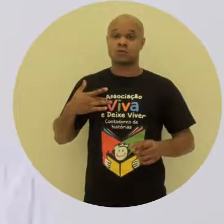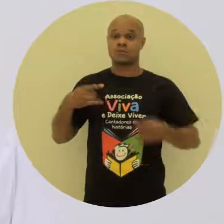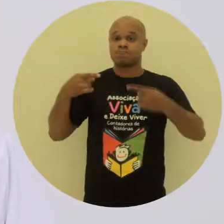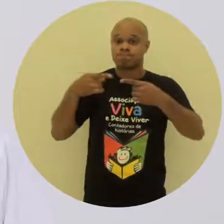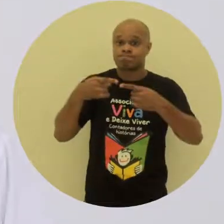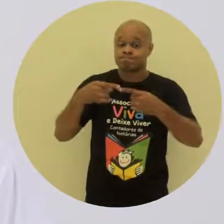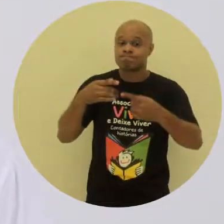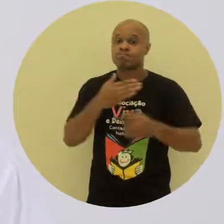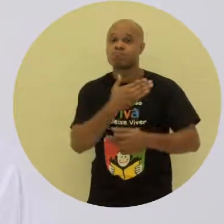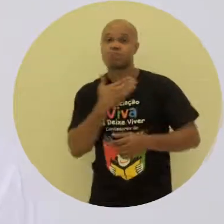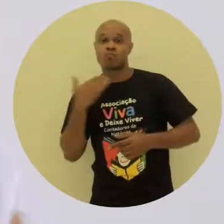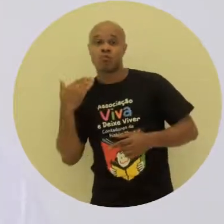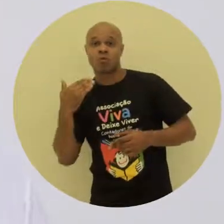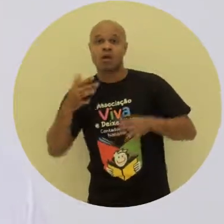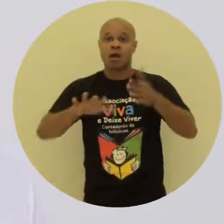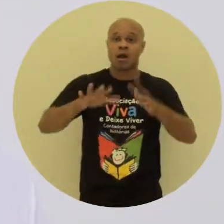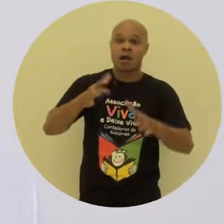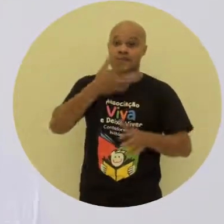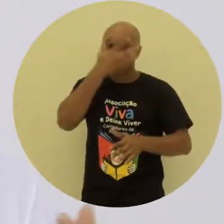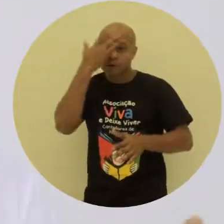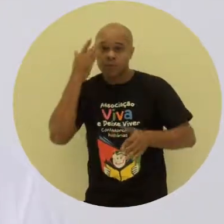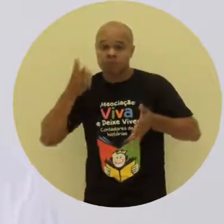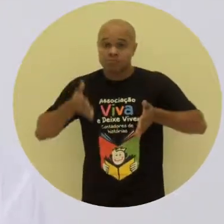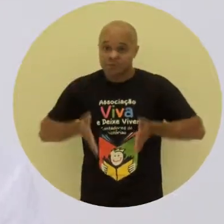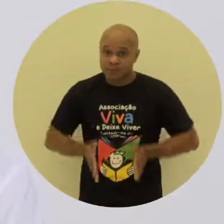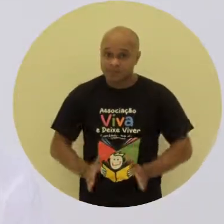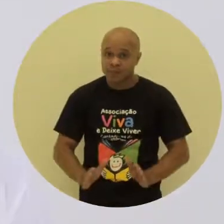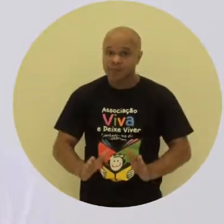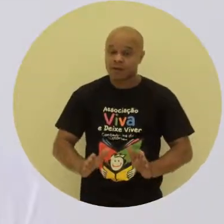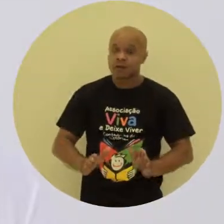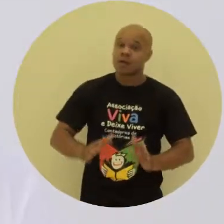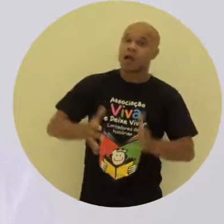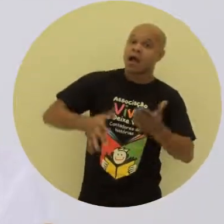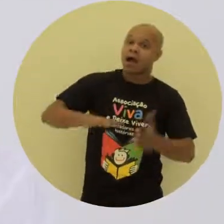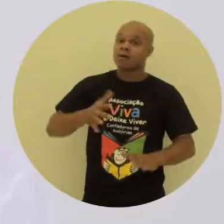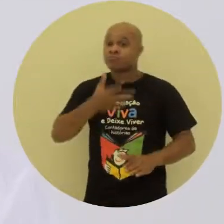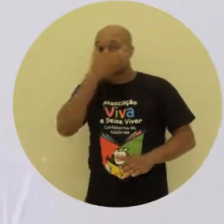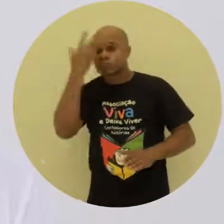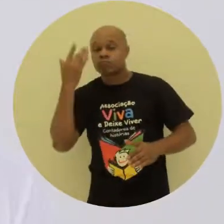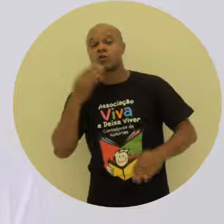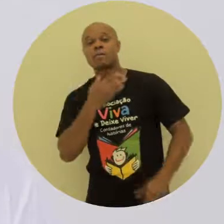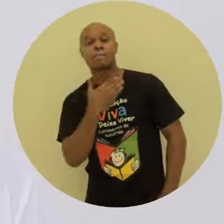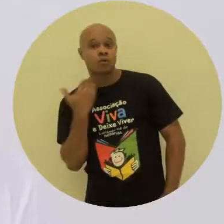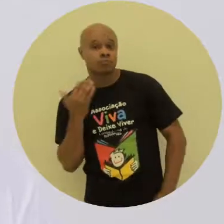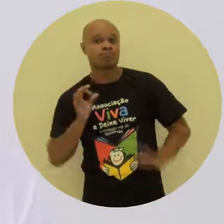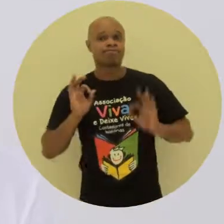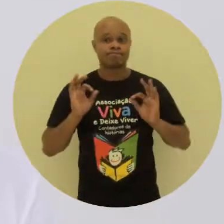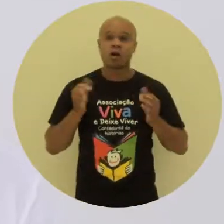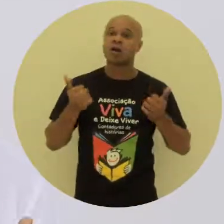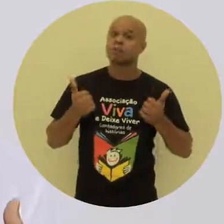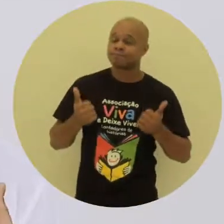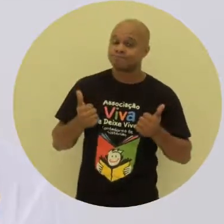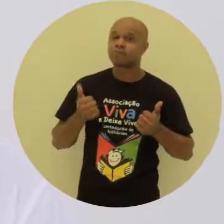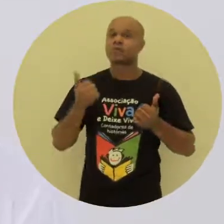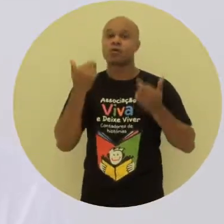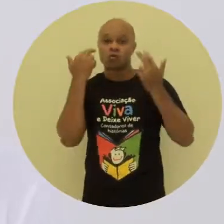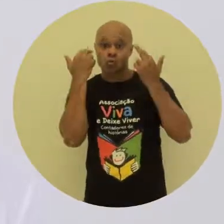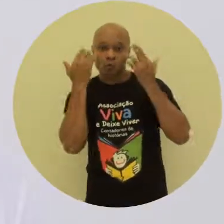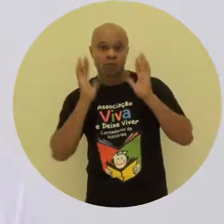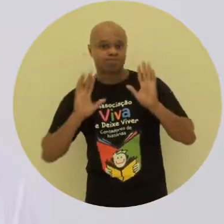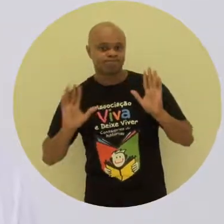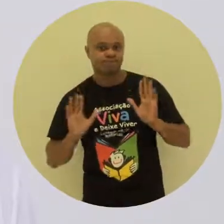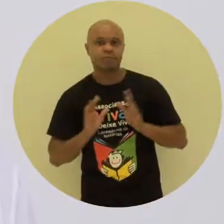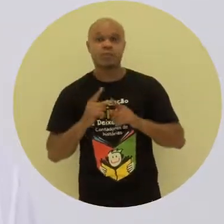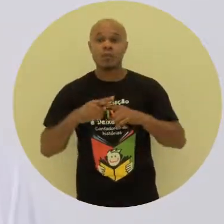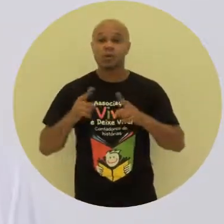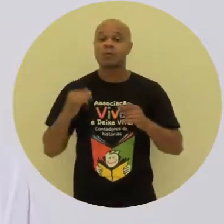Se não for maternidade, com certeza a gente vai, de uma certa forma, esbarrar com isso. Então, esse tema é